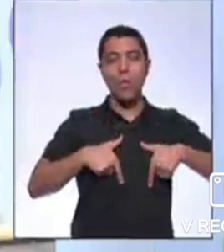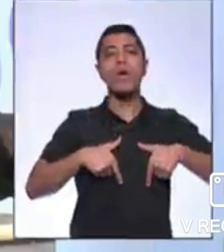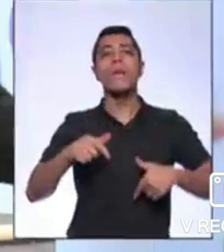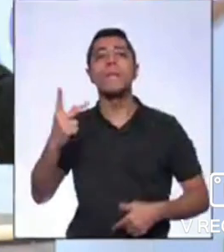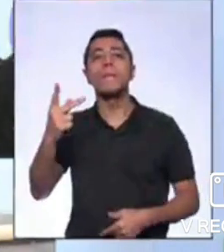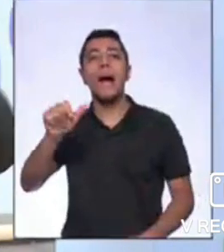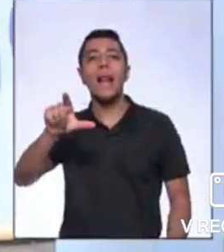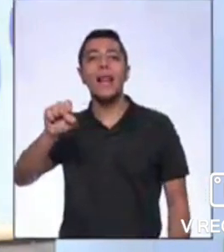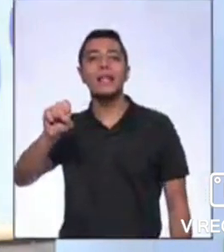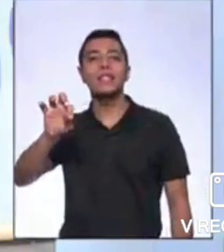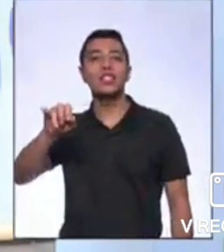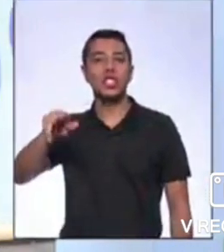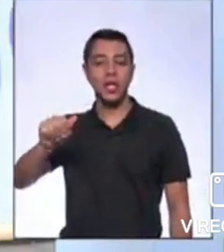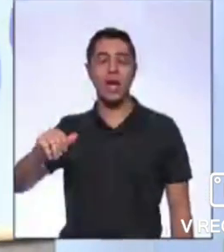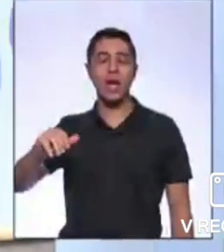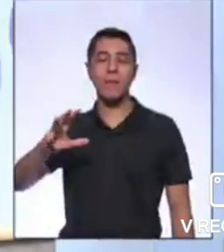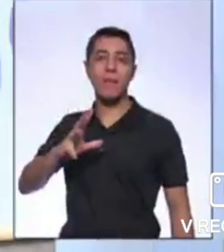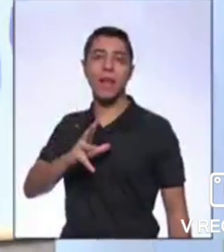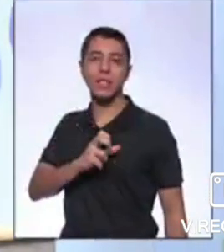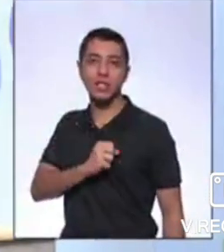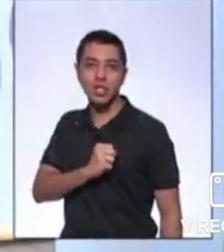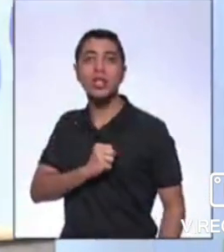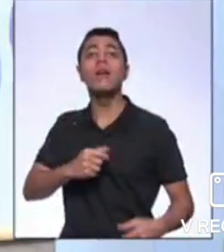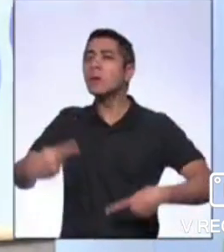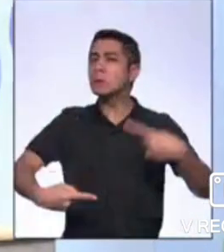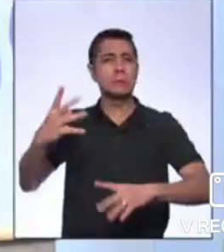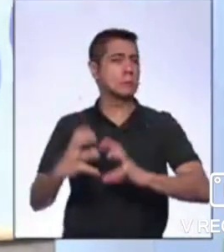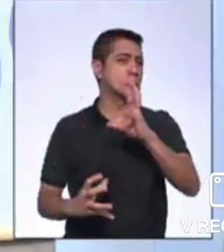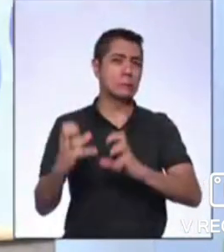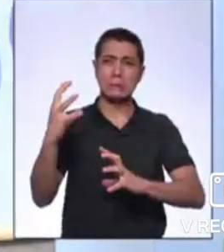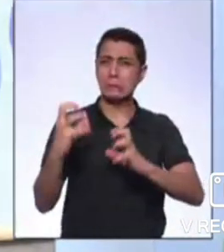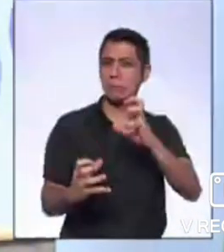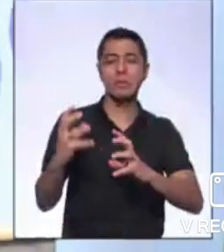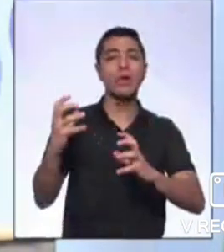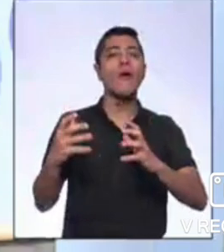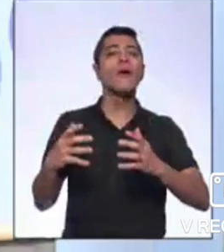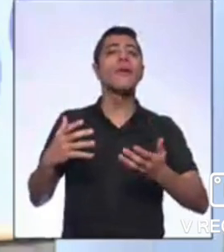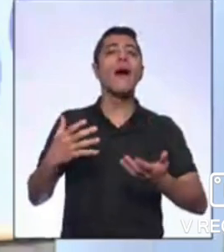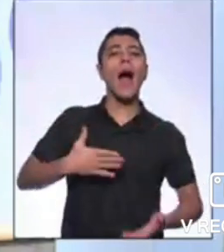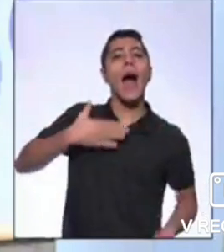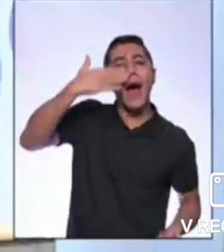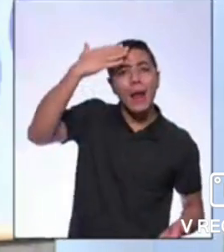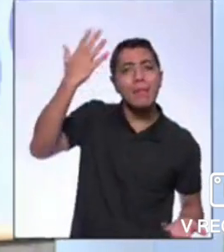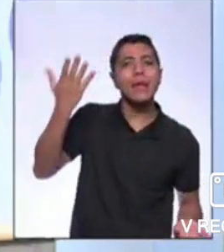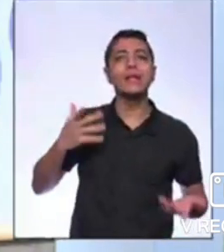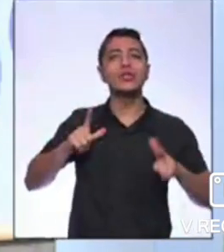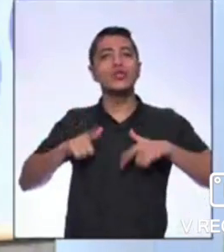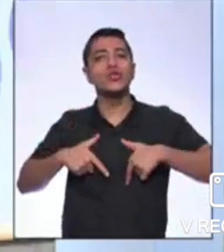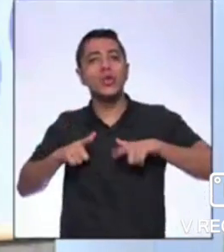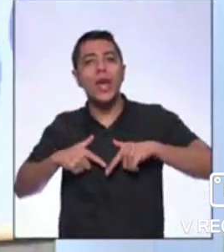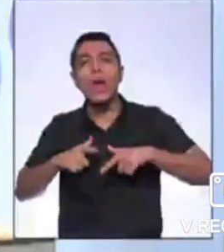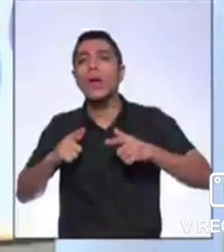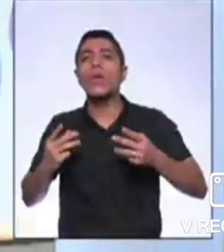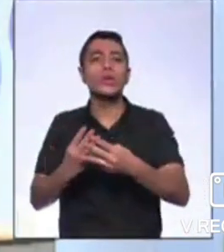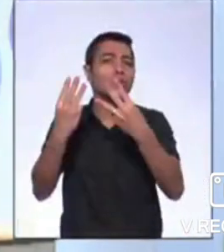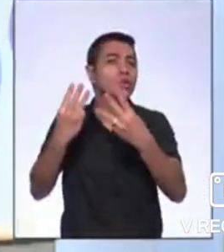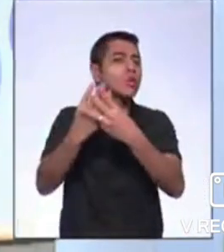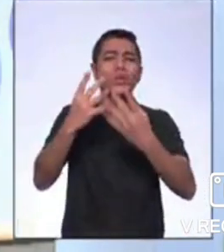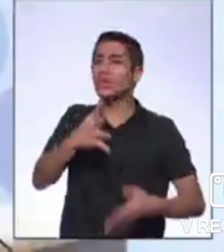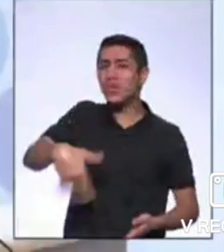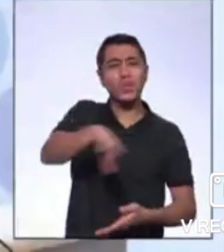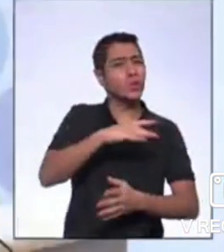árabes, cristãos e judeus. Ainda é um território muito muito quente, né? Muito quente, é um